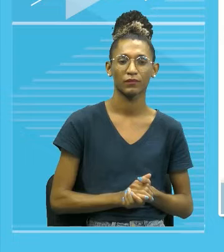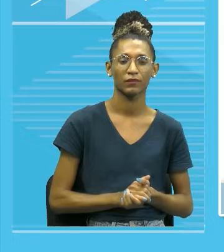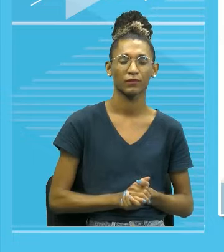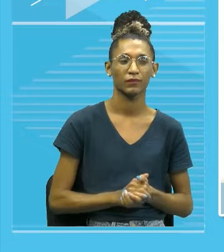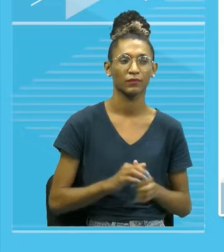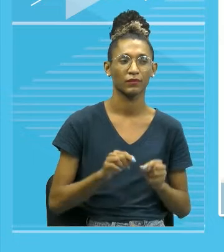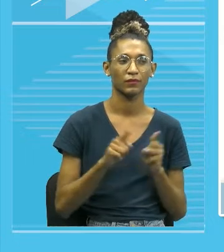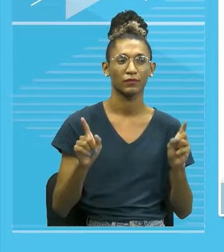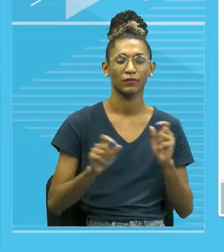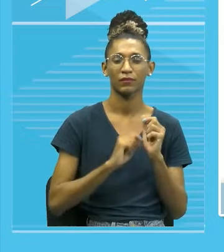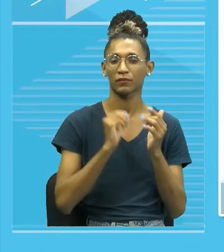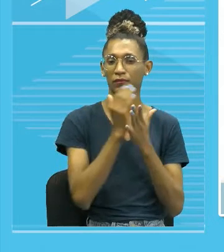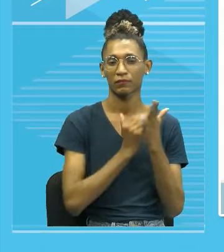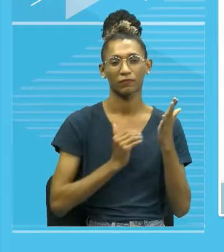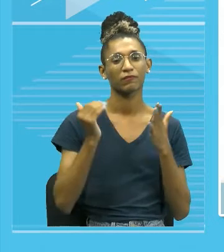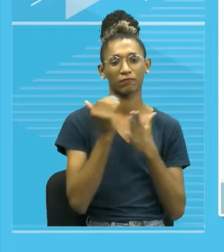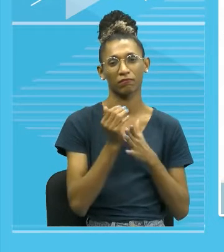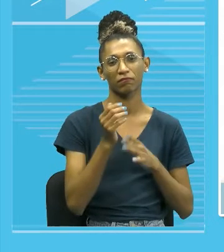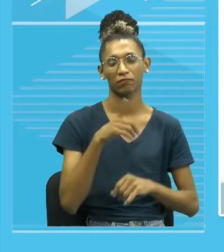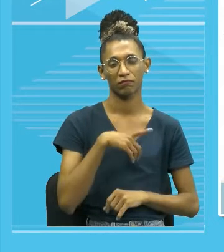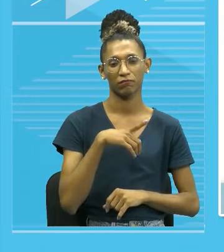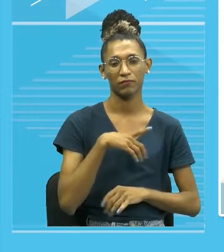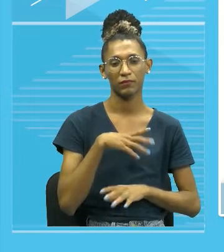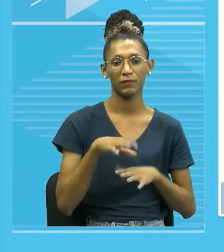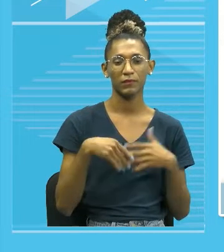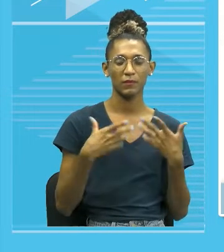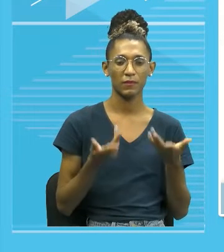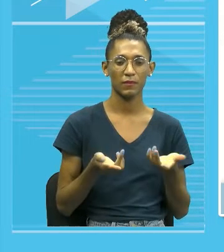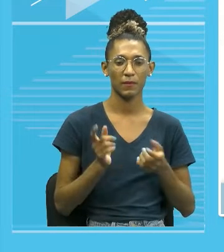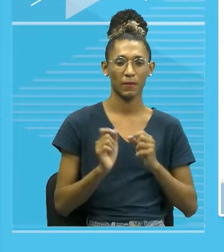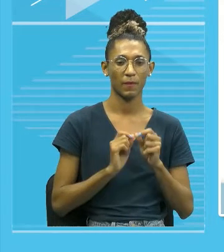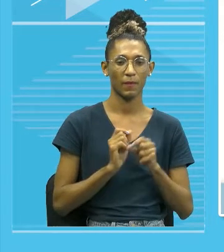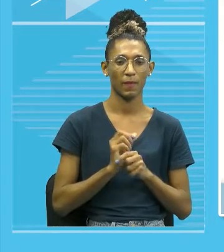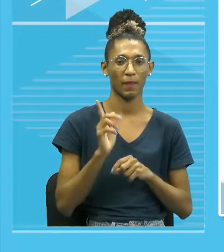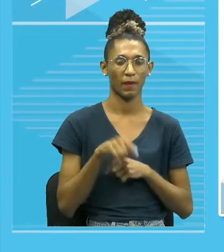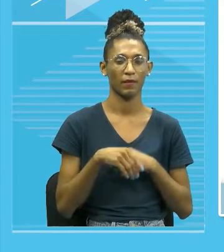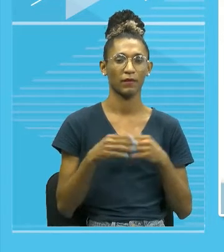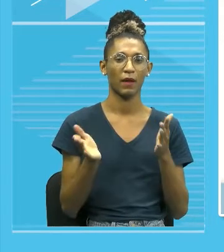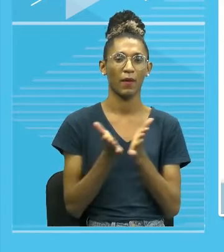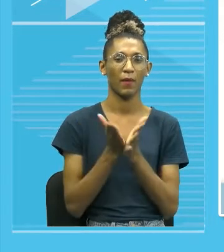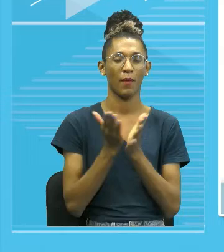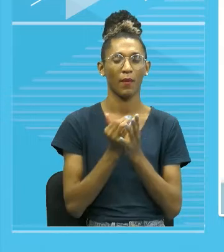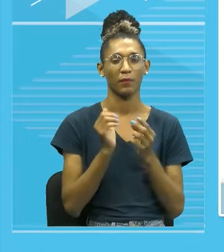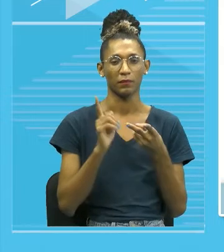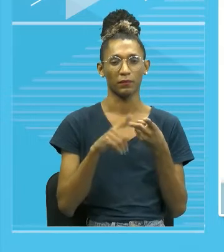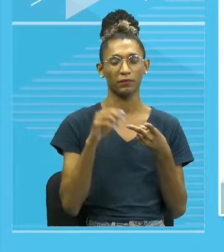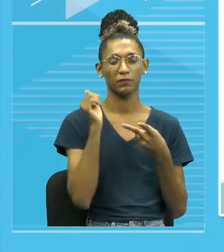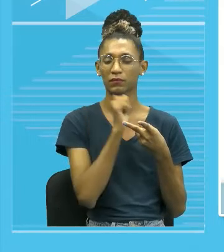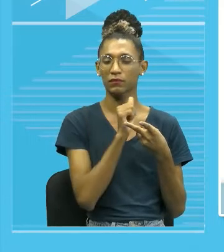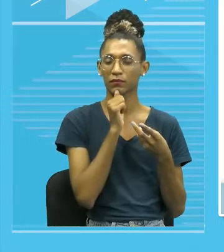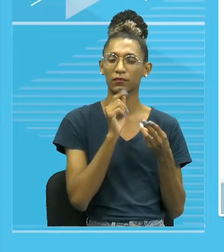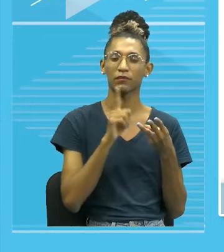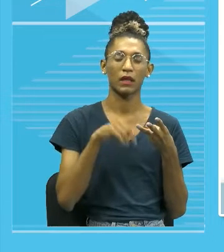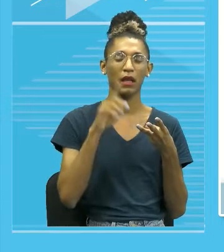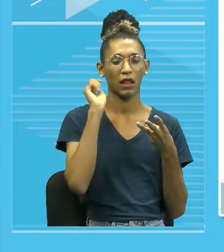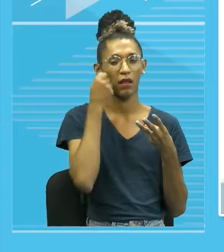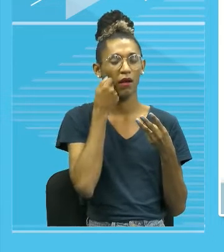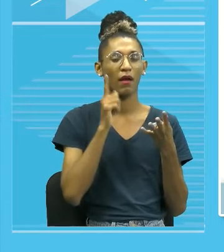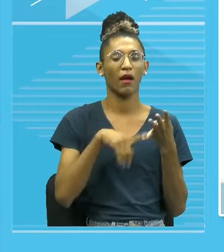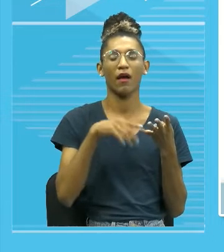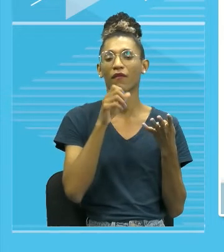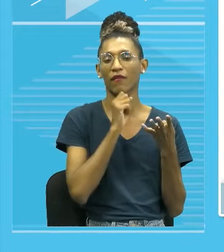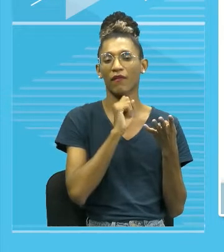mas exagerei ali na dose né então é pobre é mulher é negra é velha algumas vezes